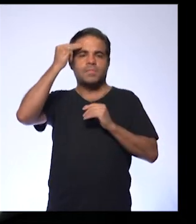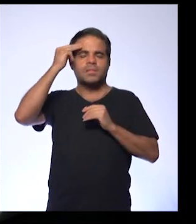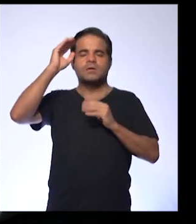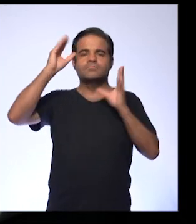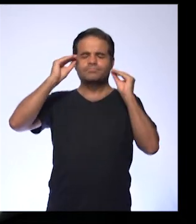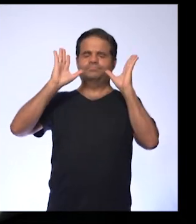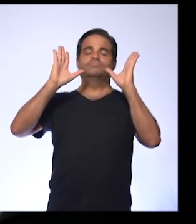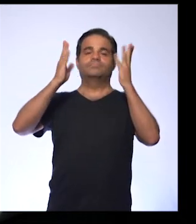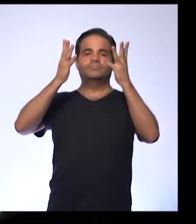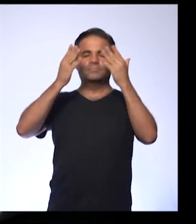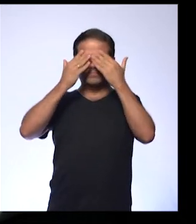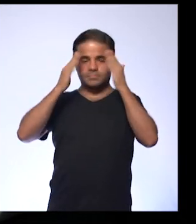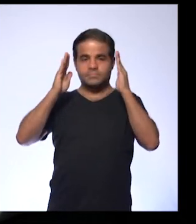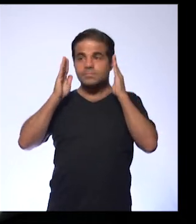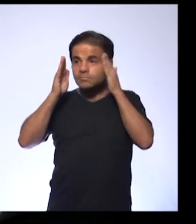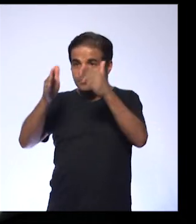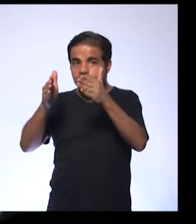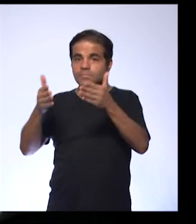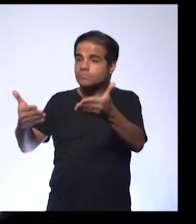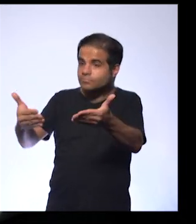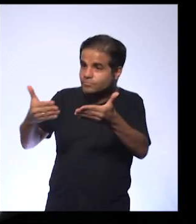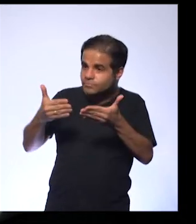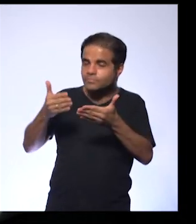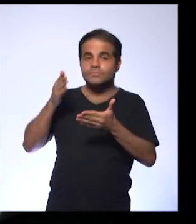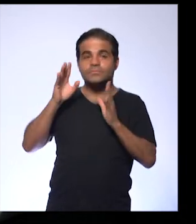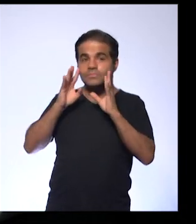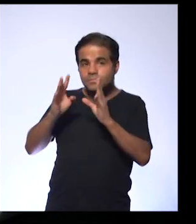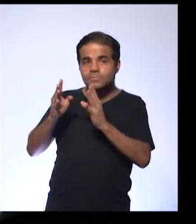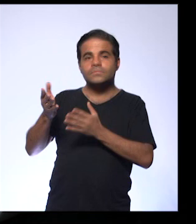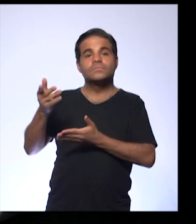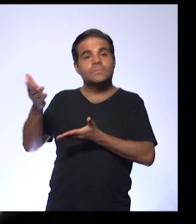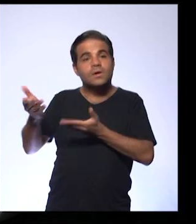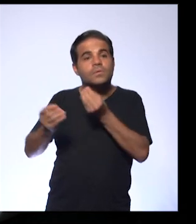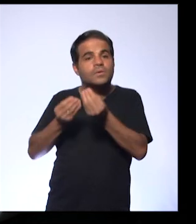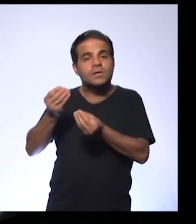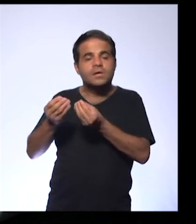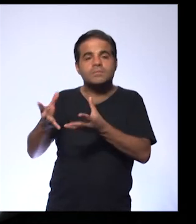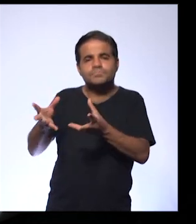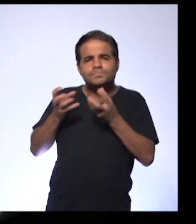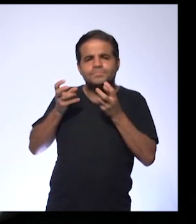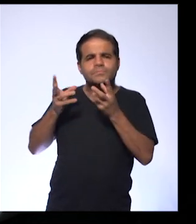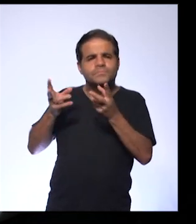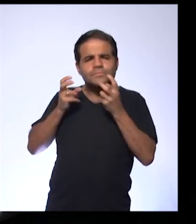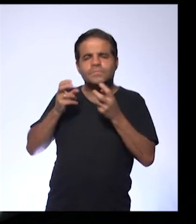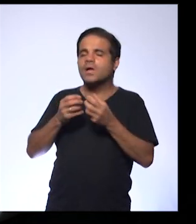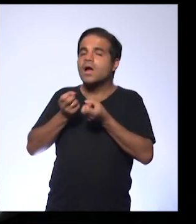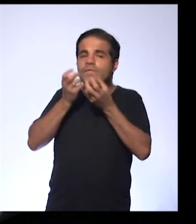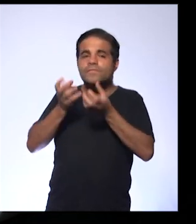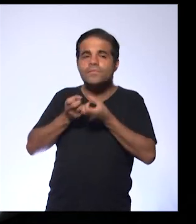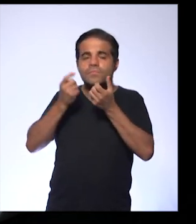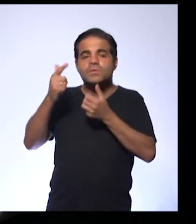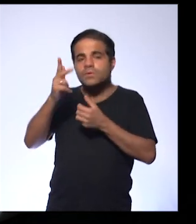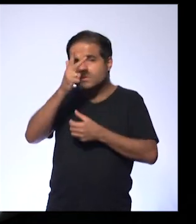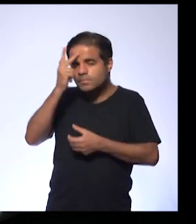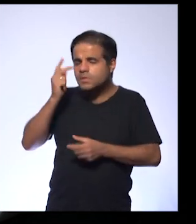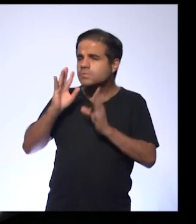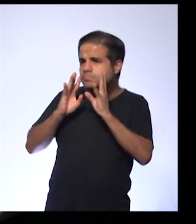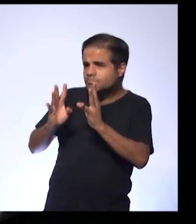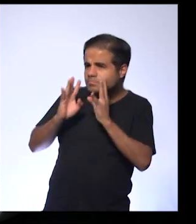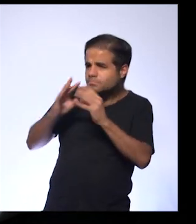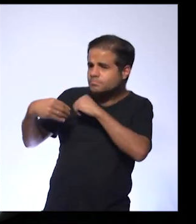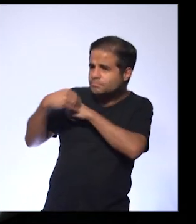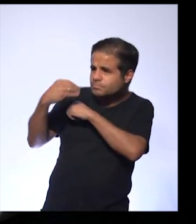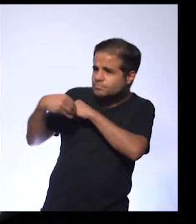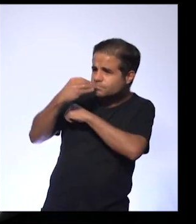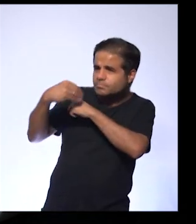colocar numa perspectiva acolhedora, genuína, para absorver a informação que a outra pessoa está te